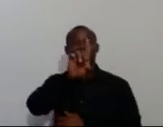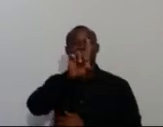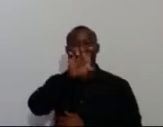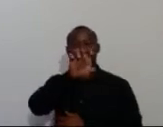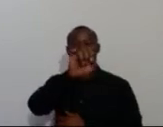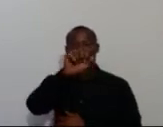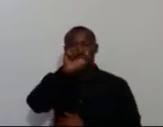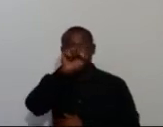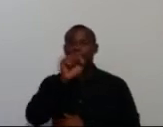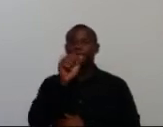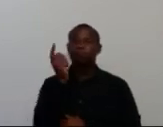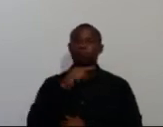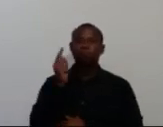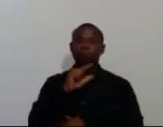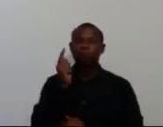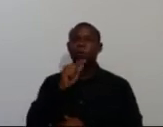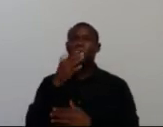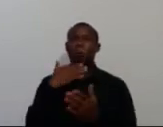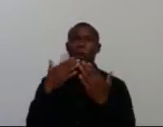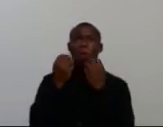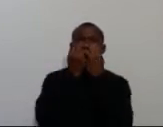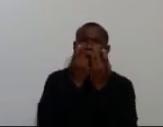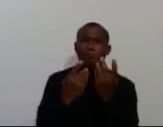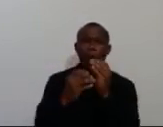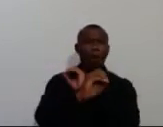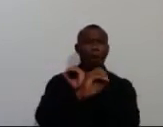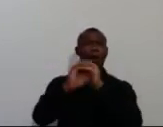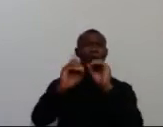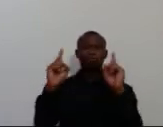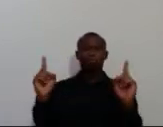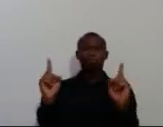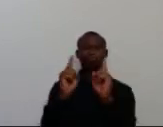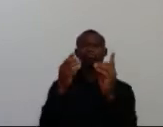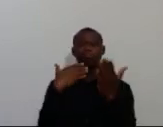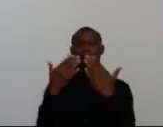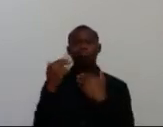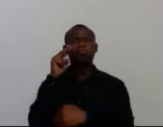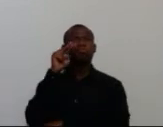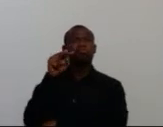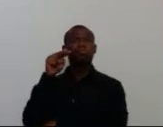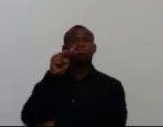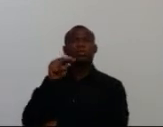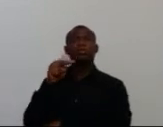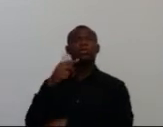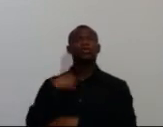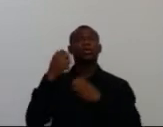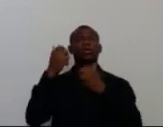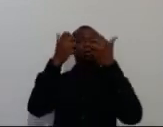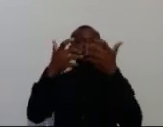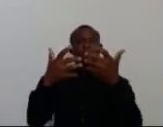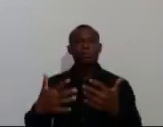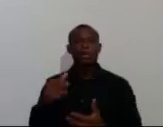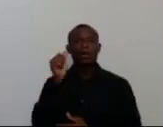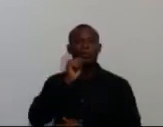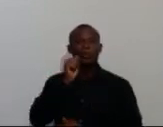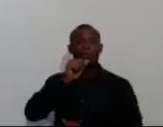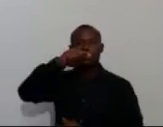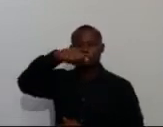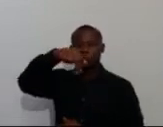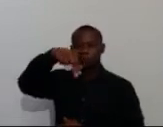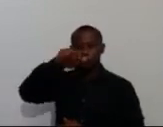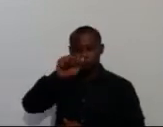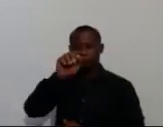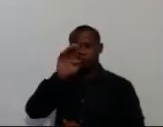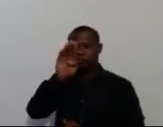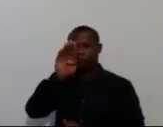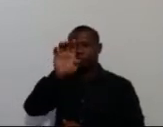nossa fala agora, e no caso Ana Beatriz Vaunet, ela vai nos trazer o